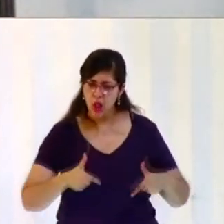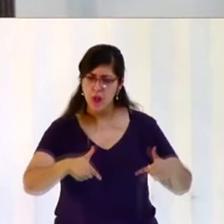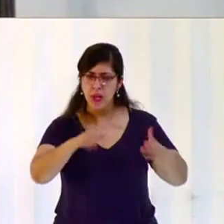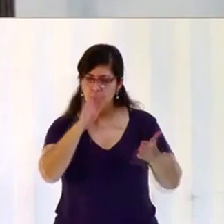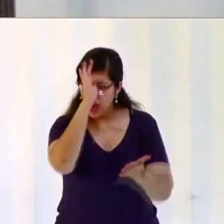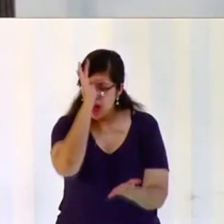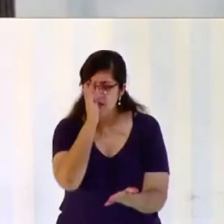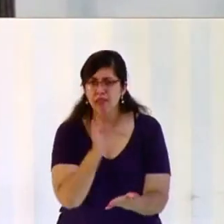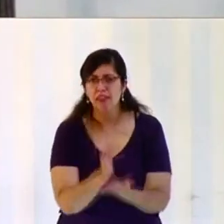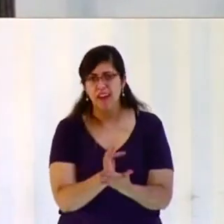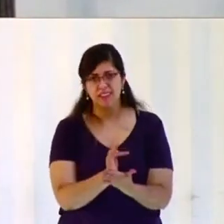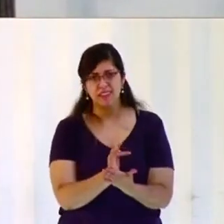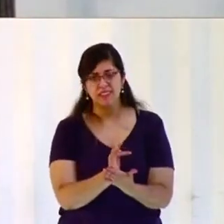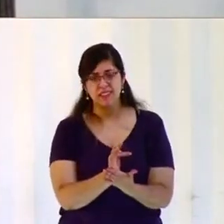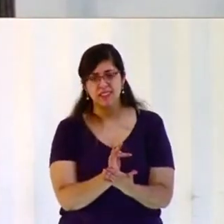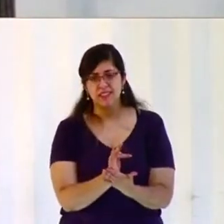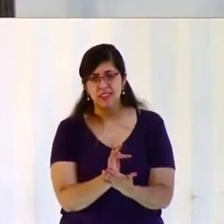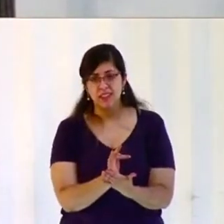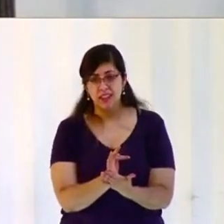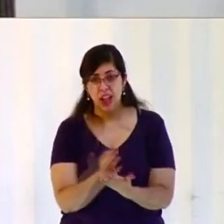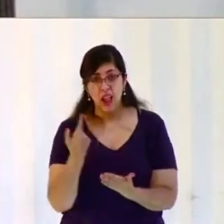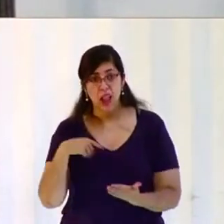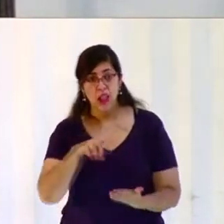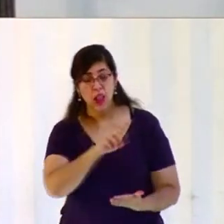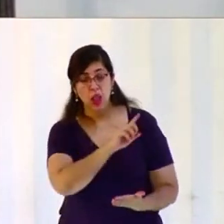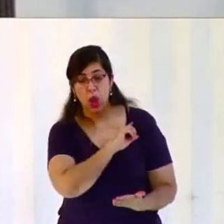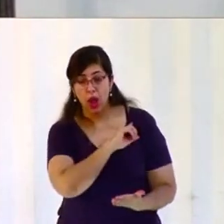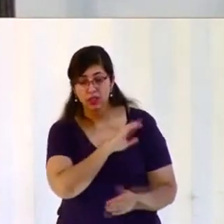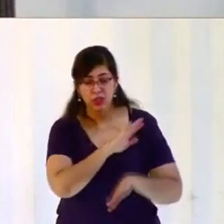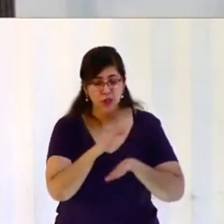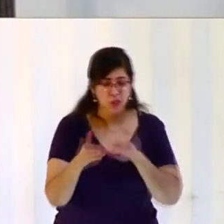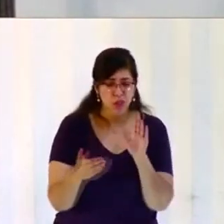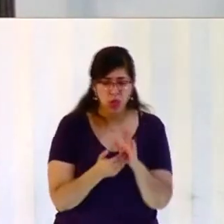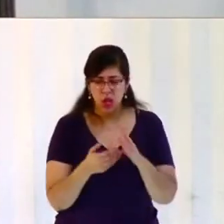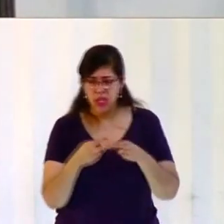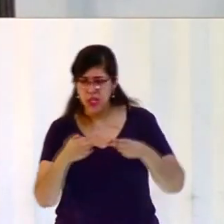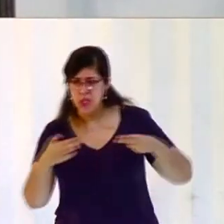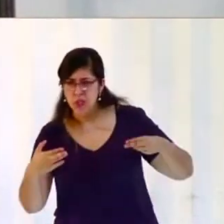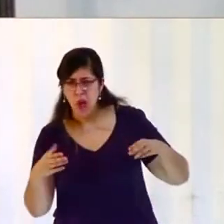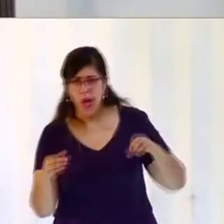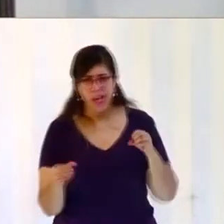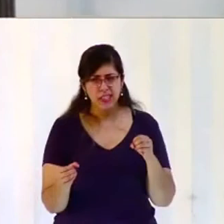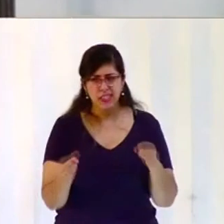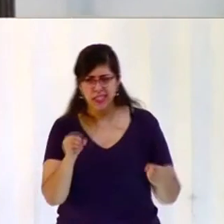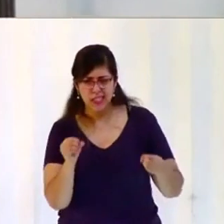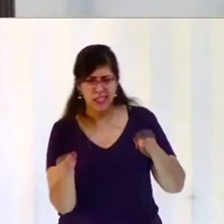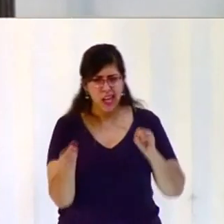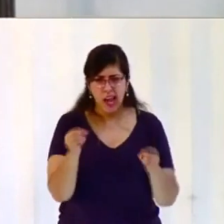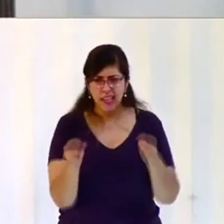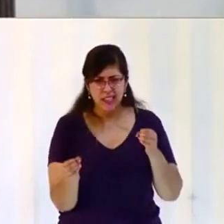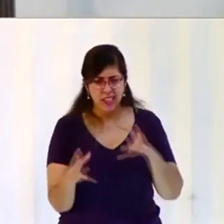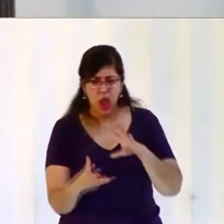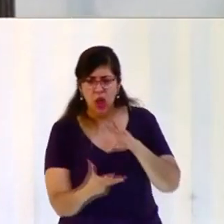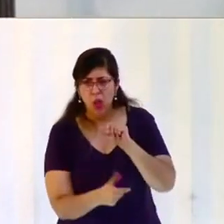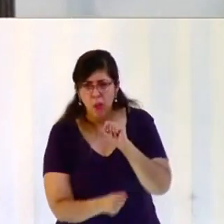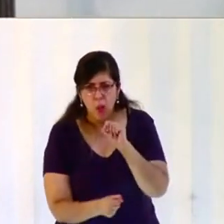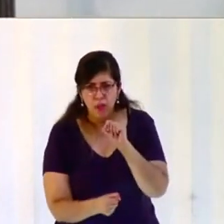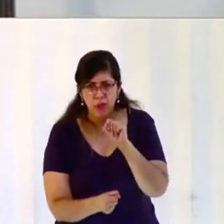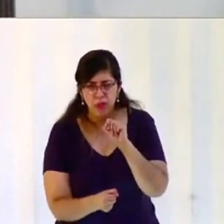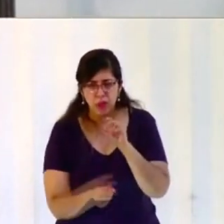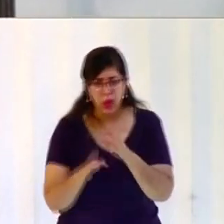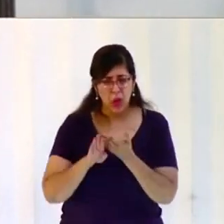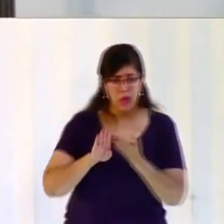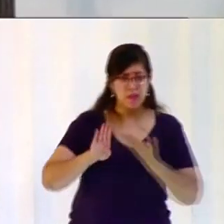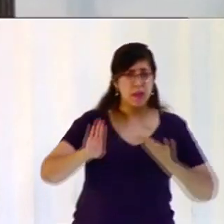defesa, porque enquanto todas as ciências que o homem vai construindo caminho para distante de